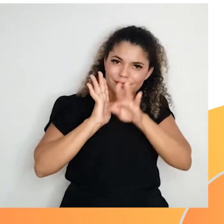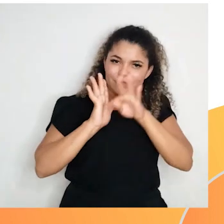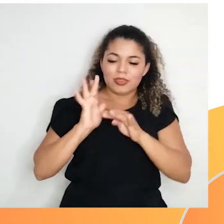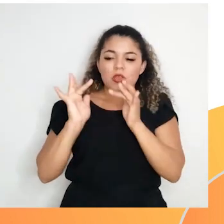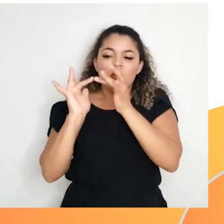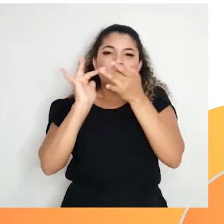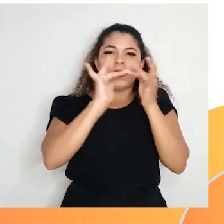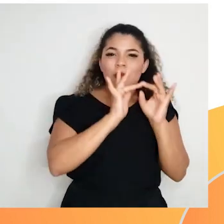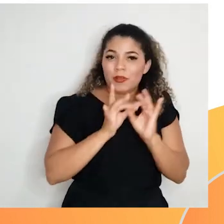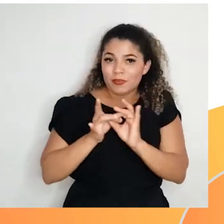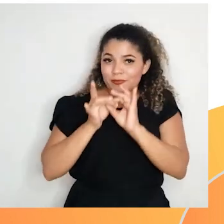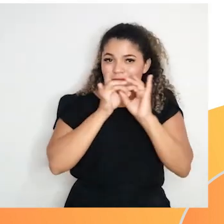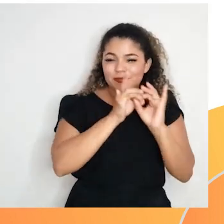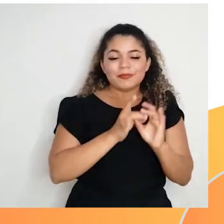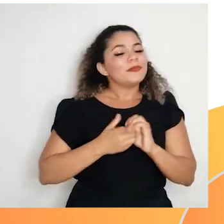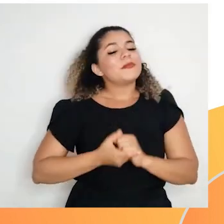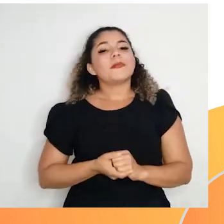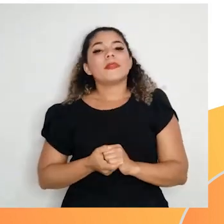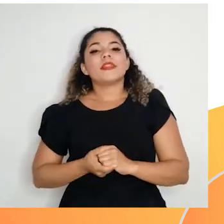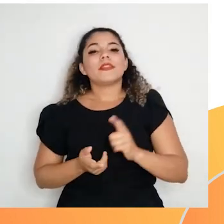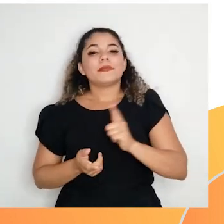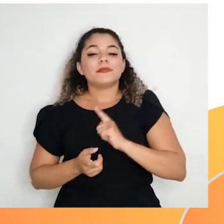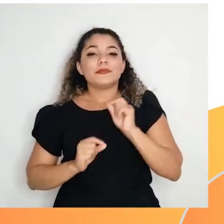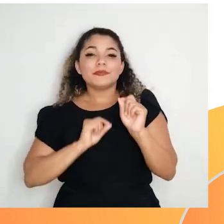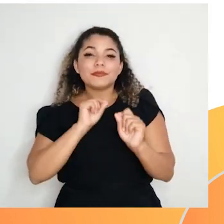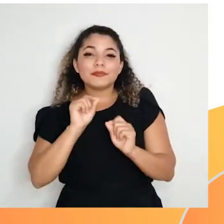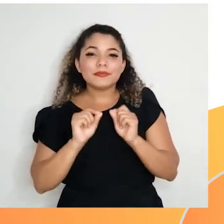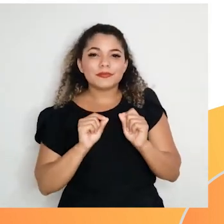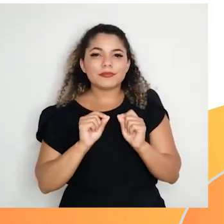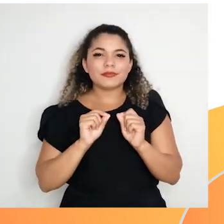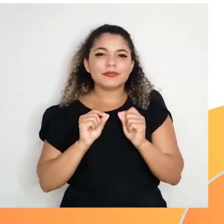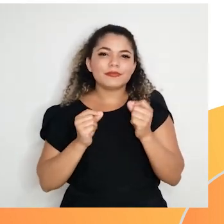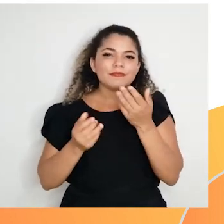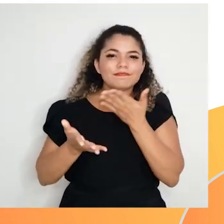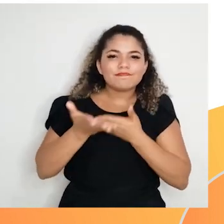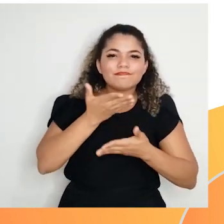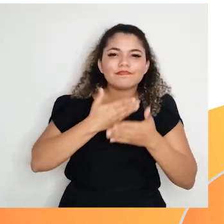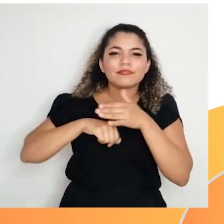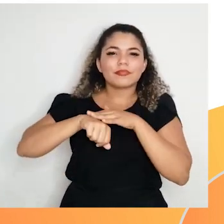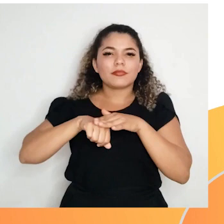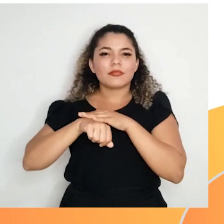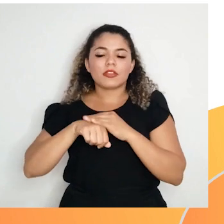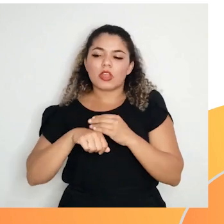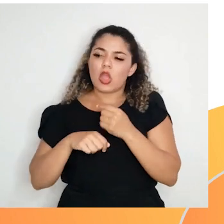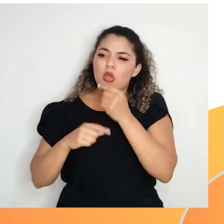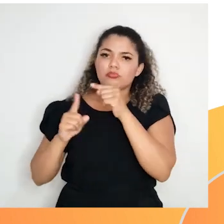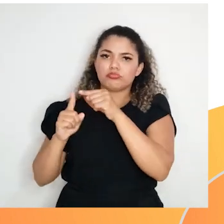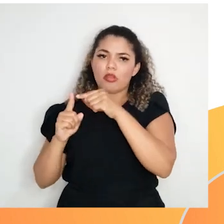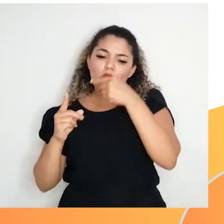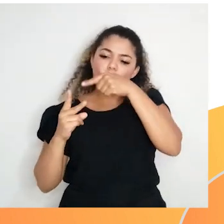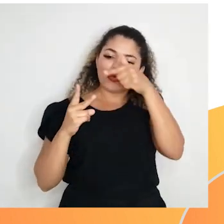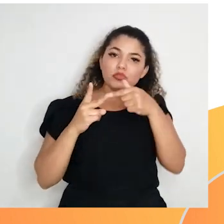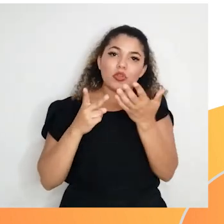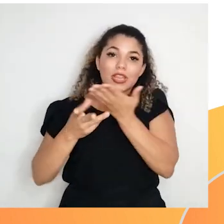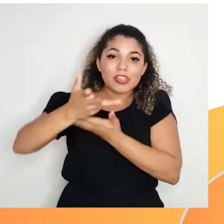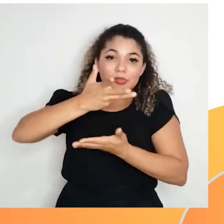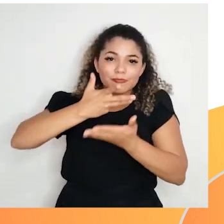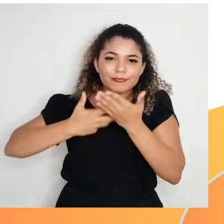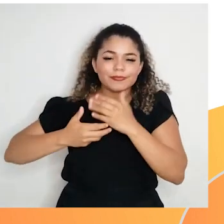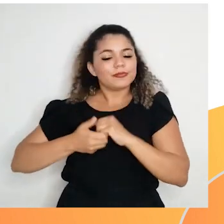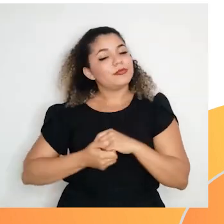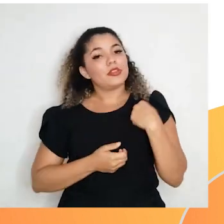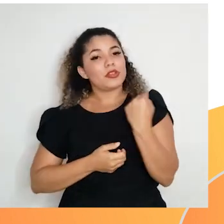quer dizer entre. Então, há aí um diálogo entre uma coisa e